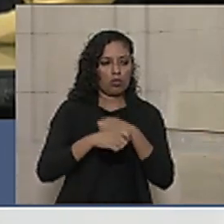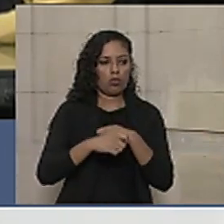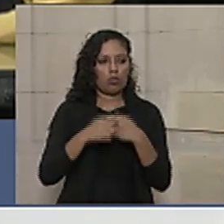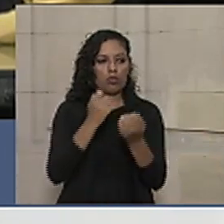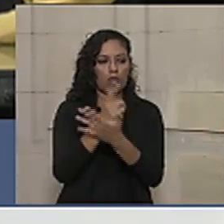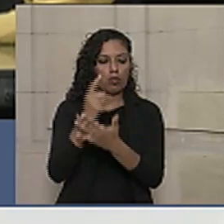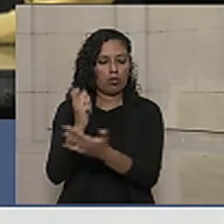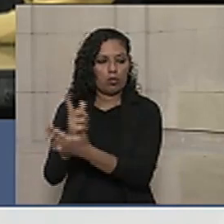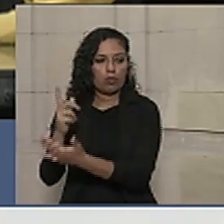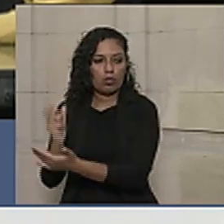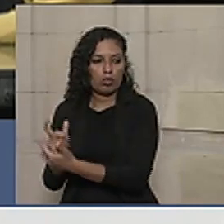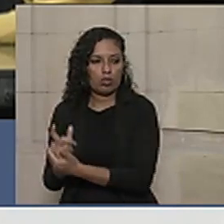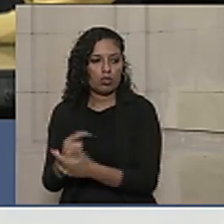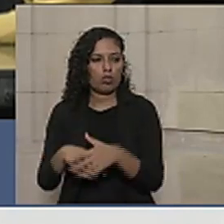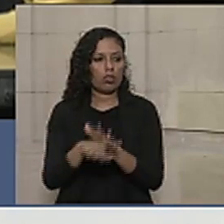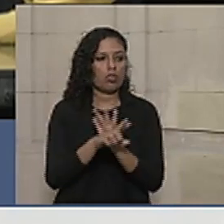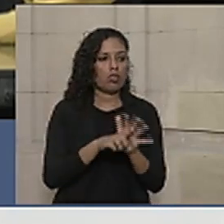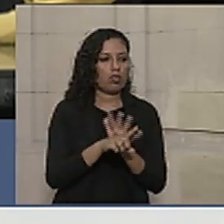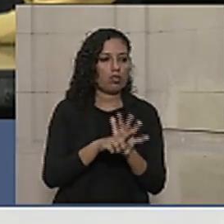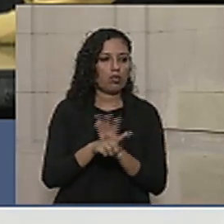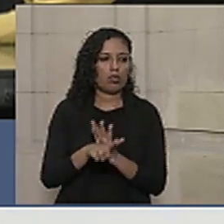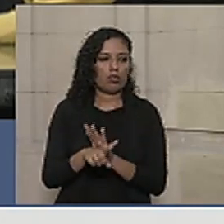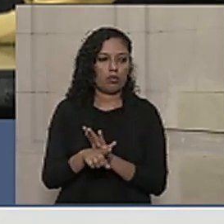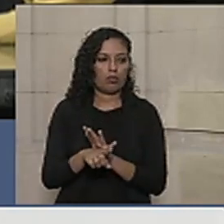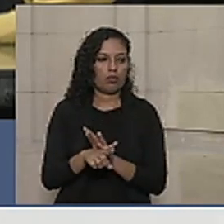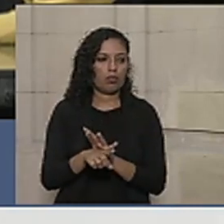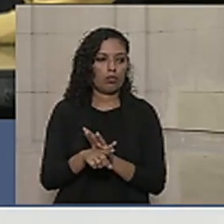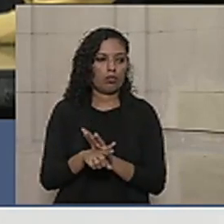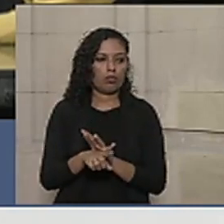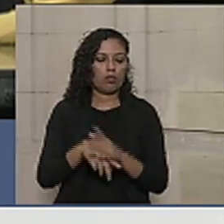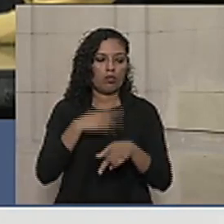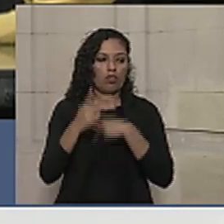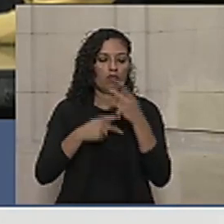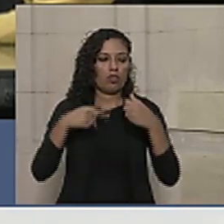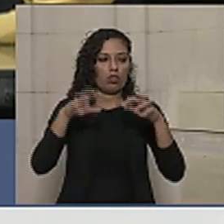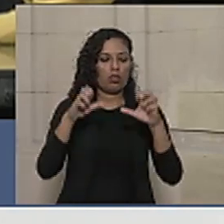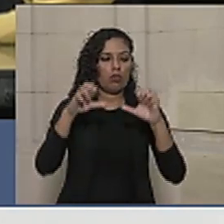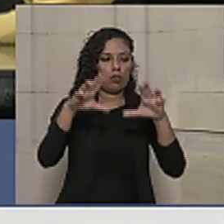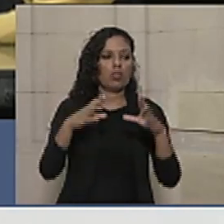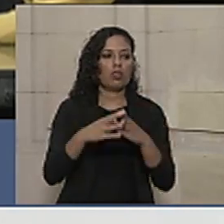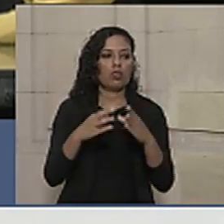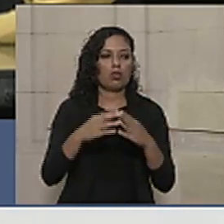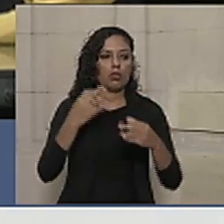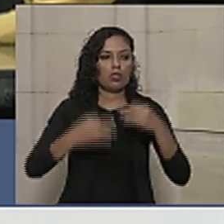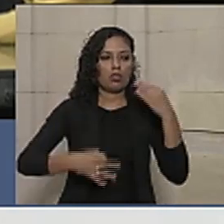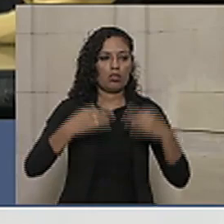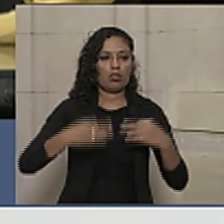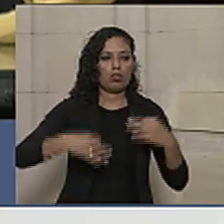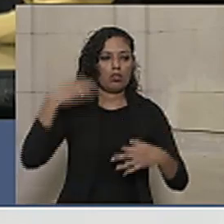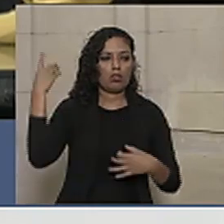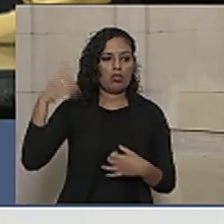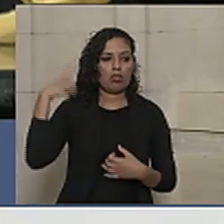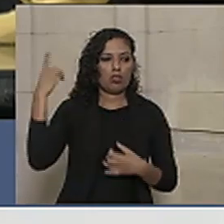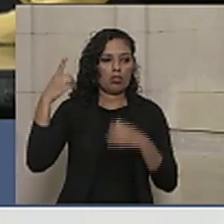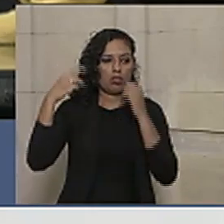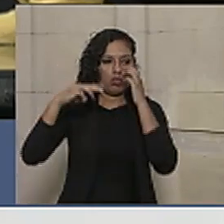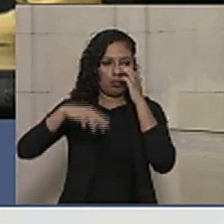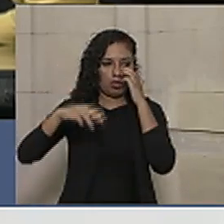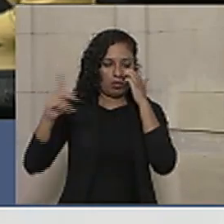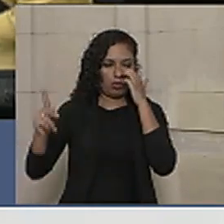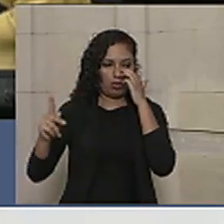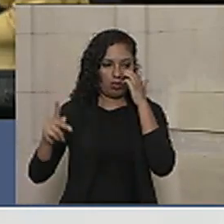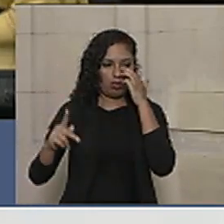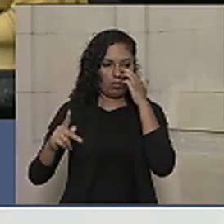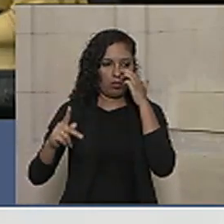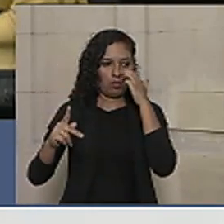de Orçamento, Finanças, Fiscalização Financeira e Controle. Para emitir parecer pela Comissão de Constituição e Justiça, deputado Márcio Pacheco.